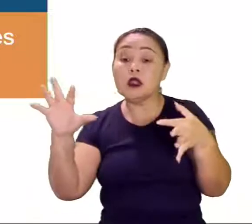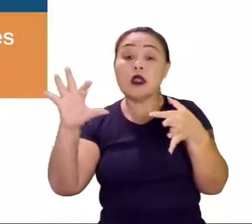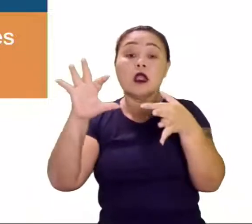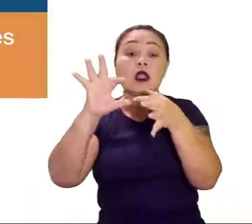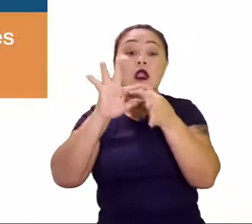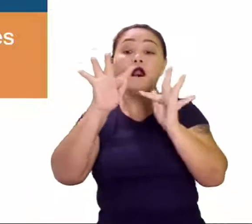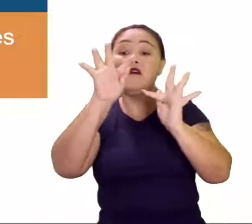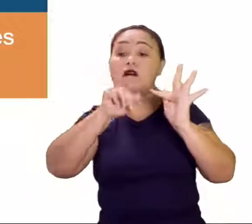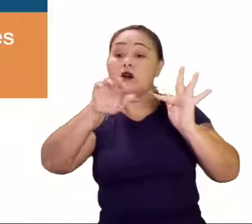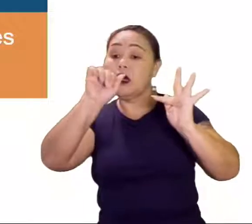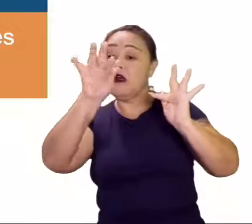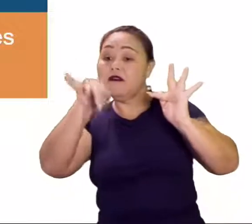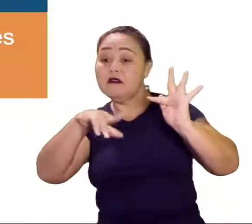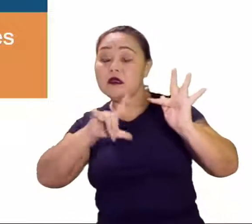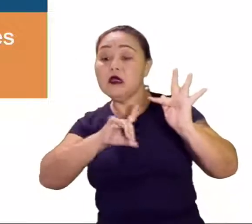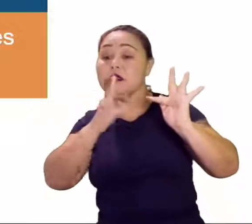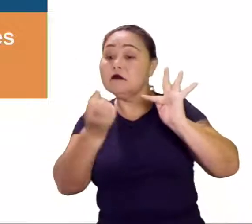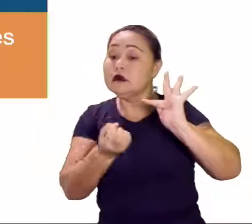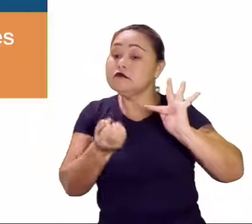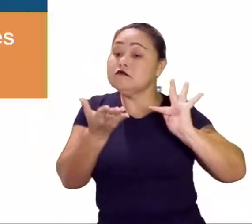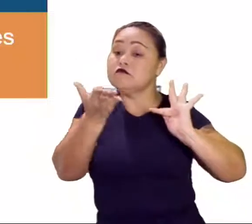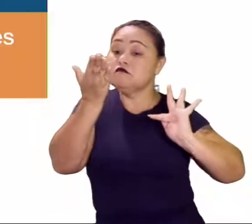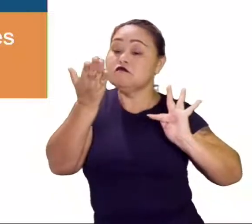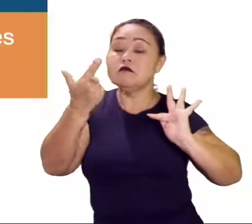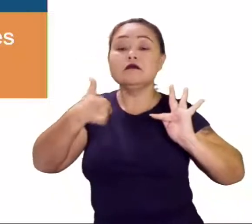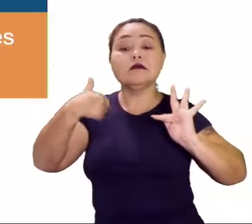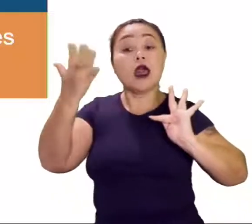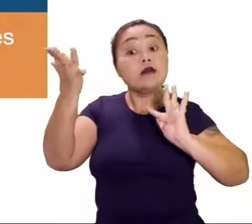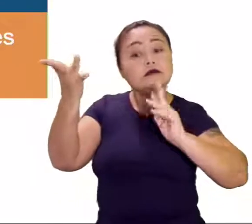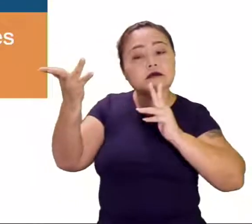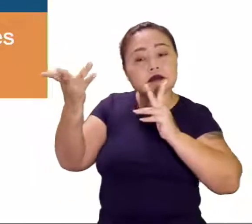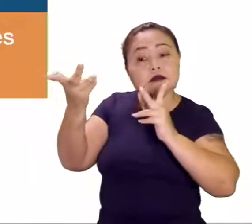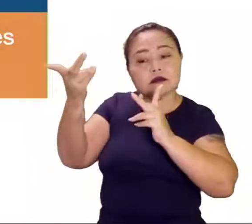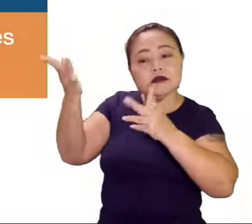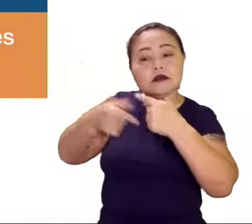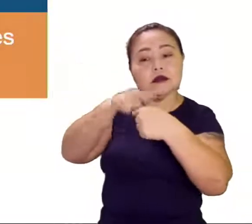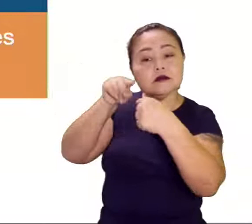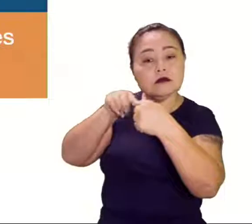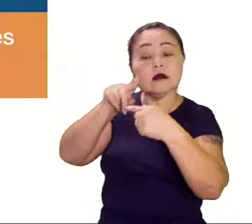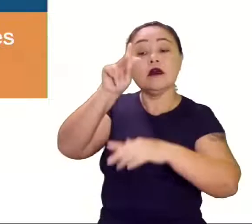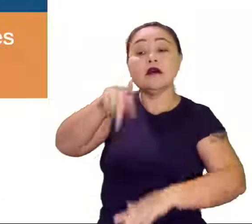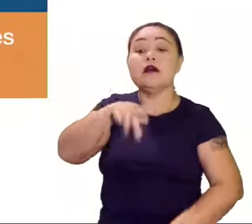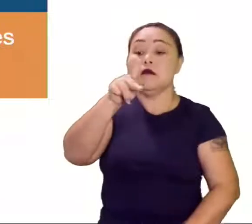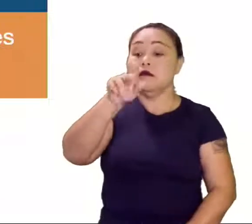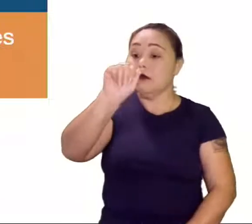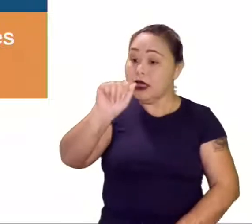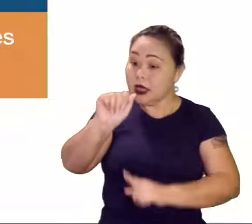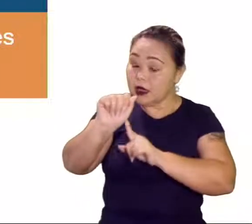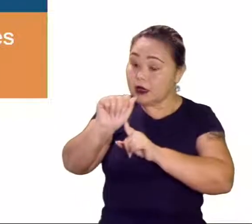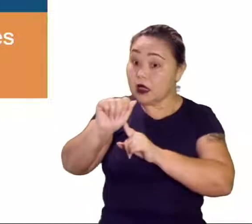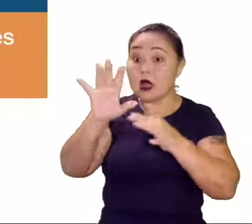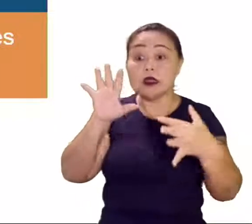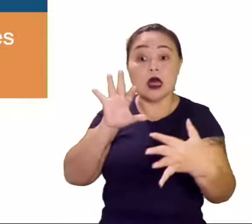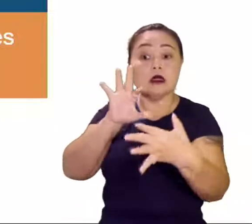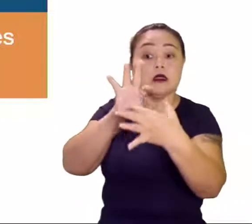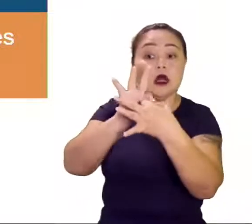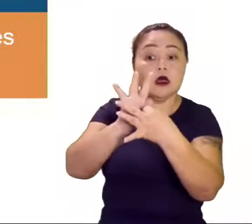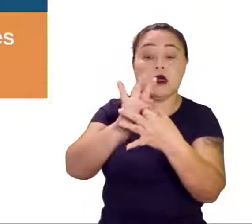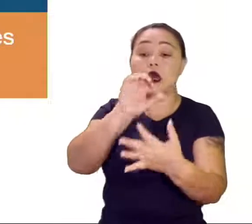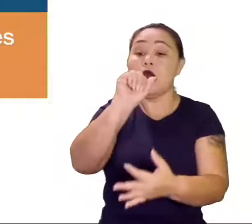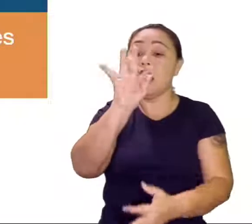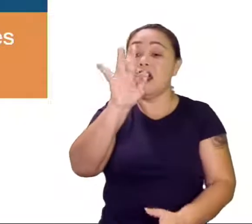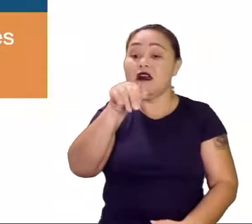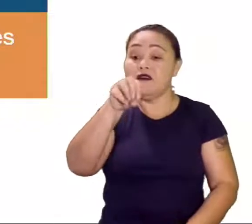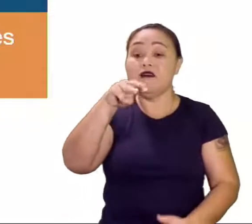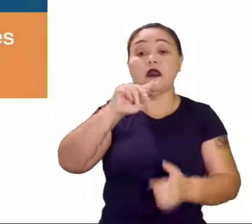e função exponencial. Pela habilidade, vocês já sabem, se a progressão aritmética PA está ligada na função